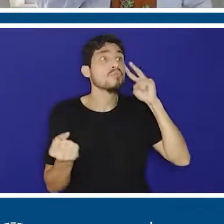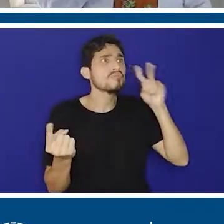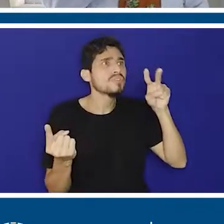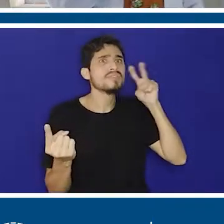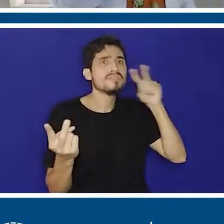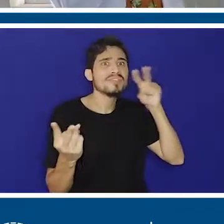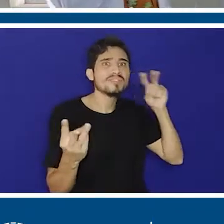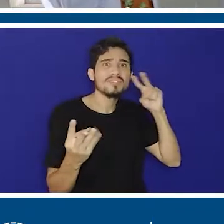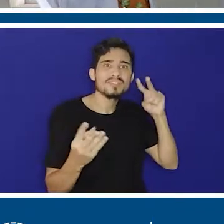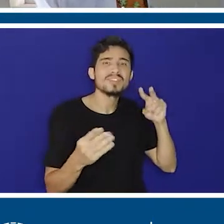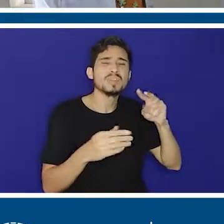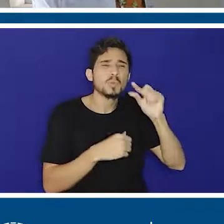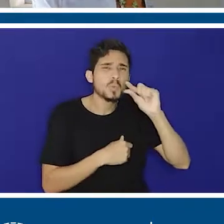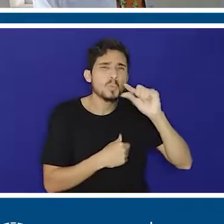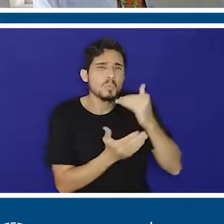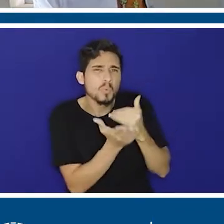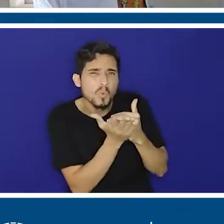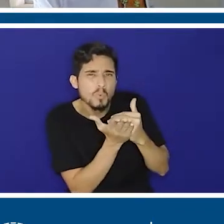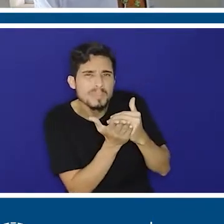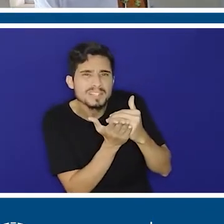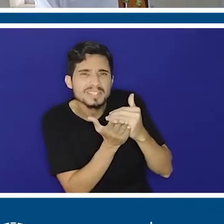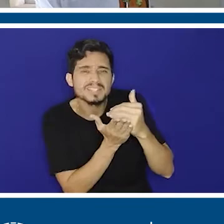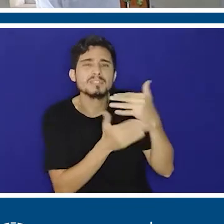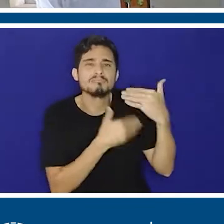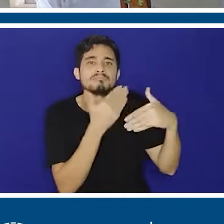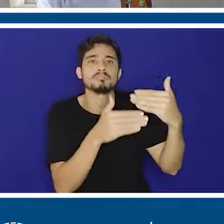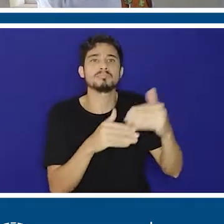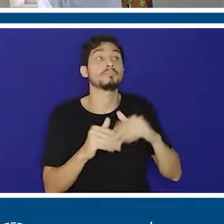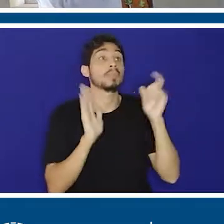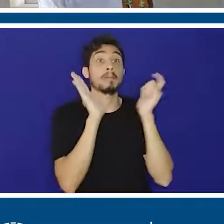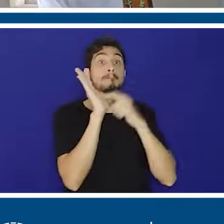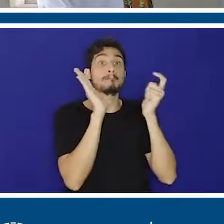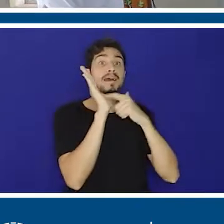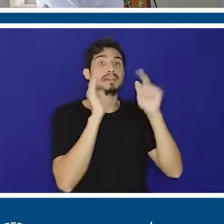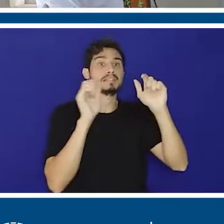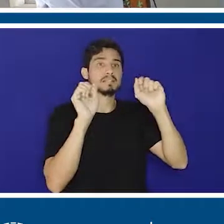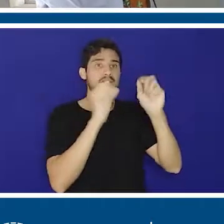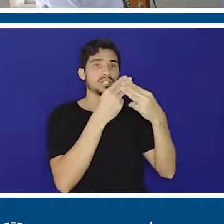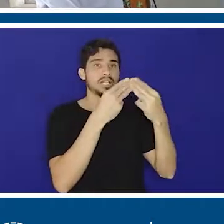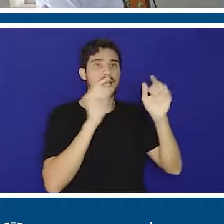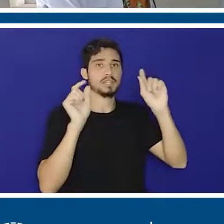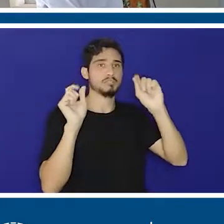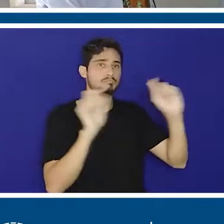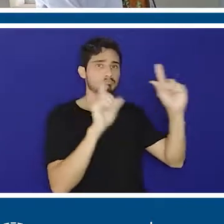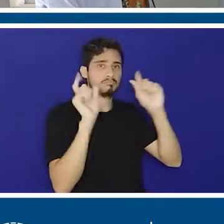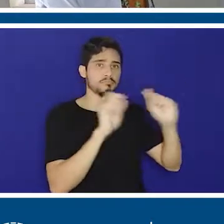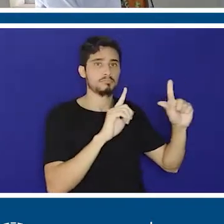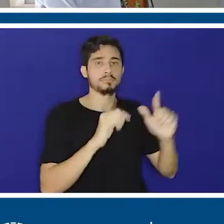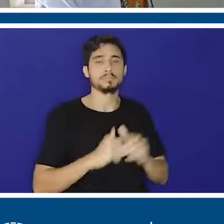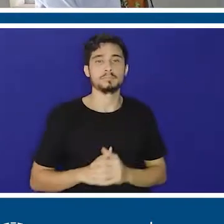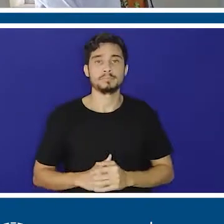florescer. Pode passar o outro. Pode passar.